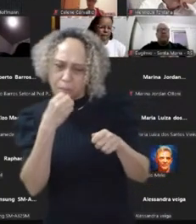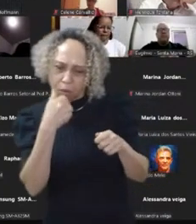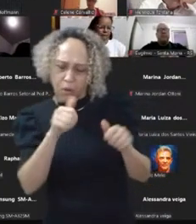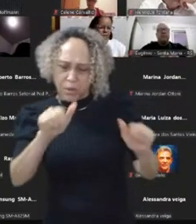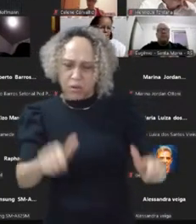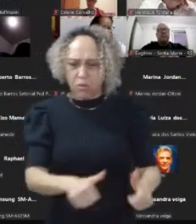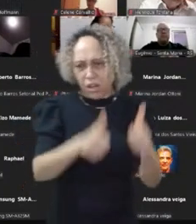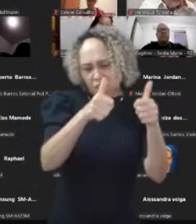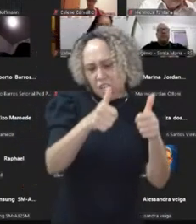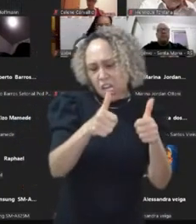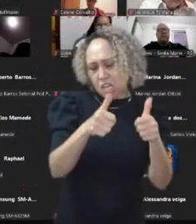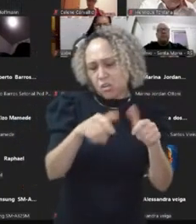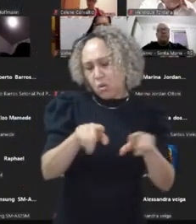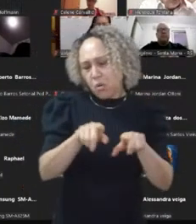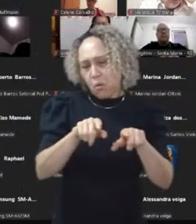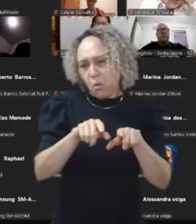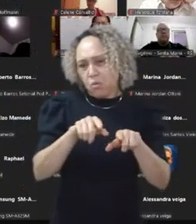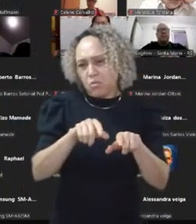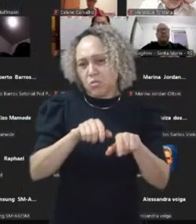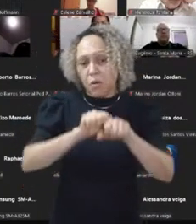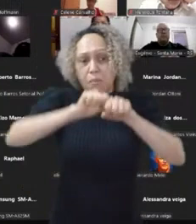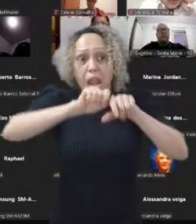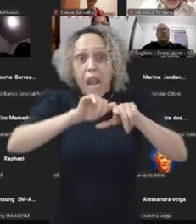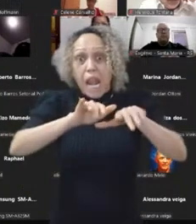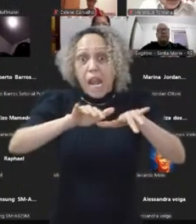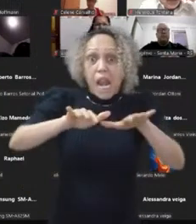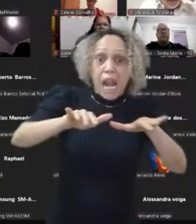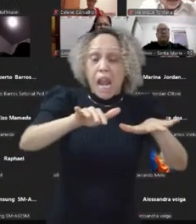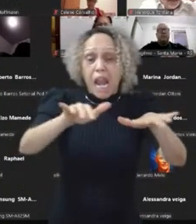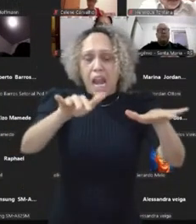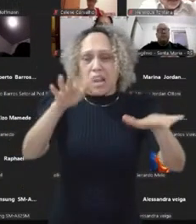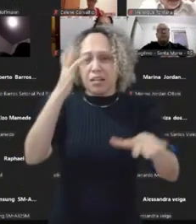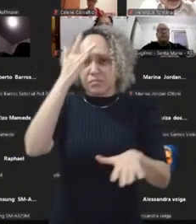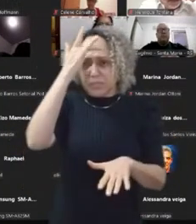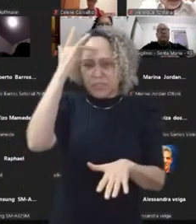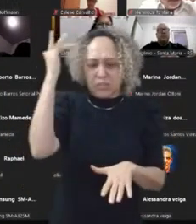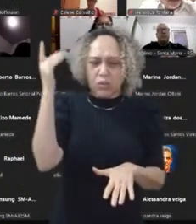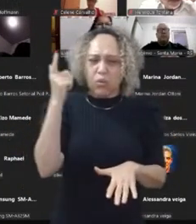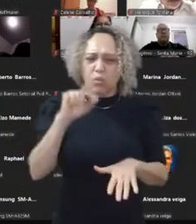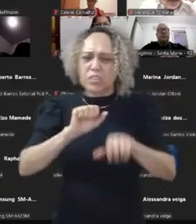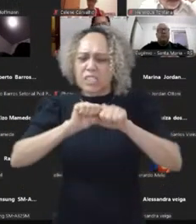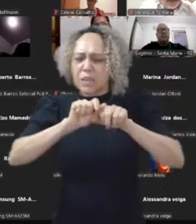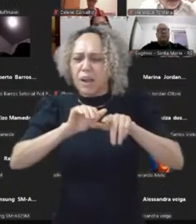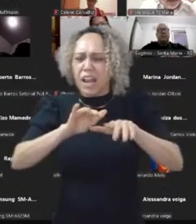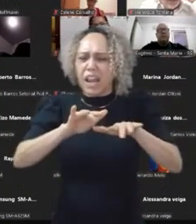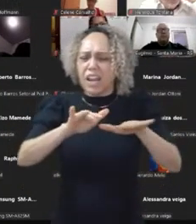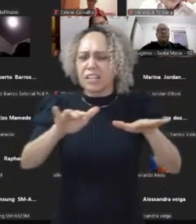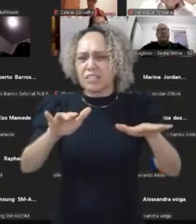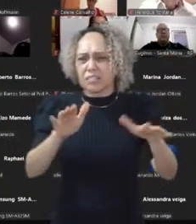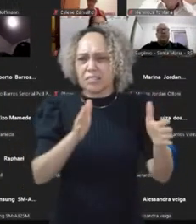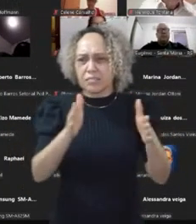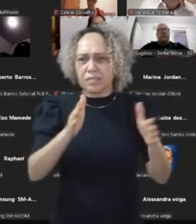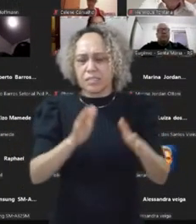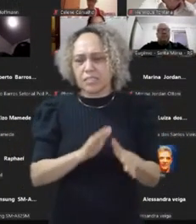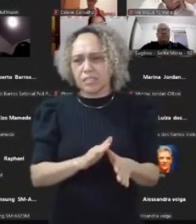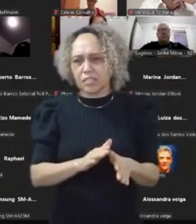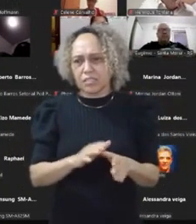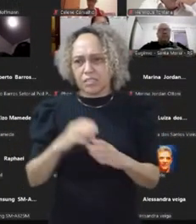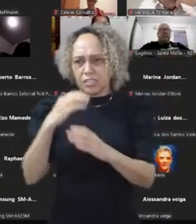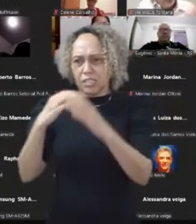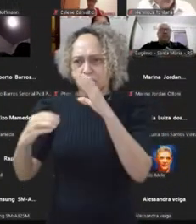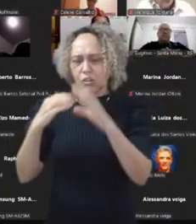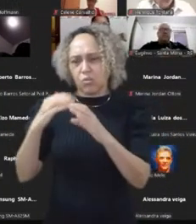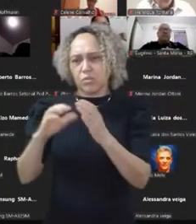ser sensacionalista Se eu quisesse pegar mais público saberia mais ou menos qual o alcance qual disseminação que aquilo teria na comunicação digital isso não